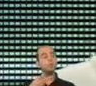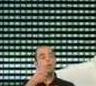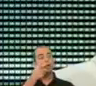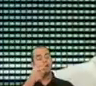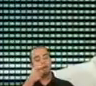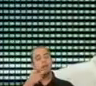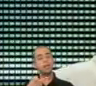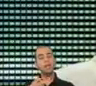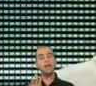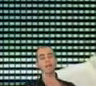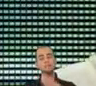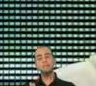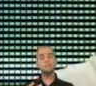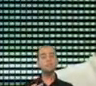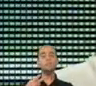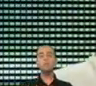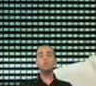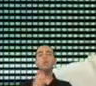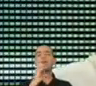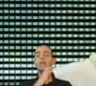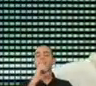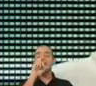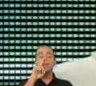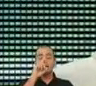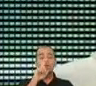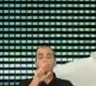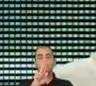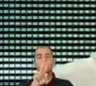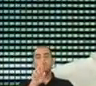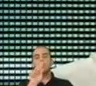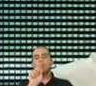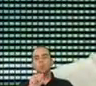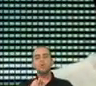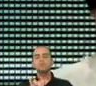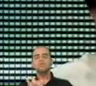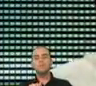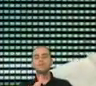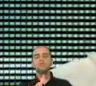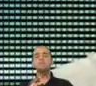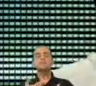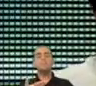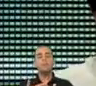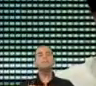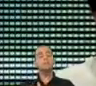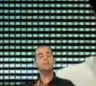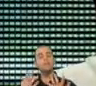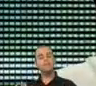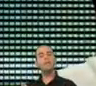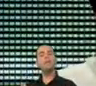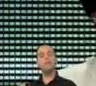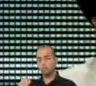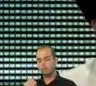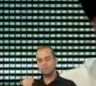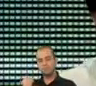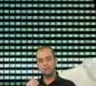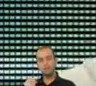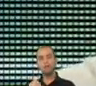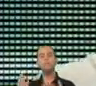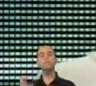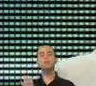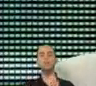mundo procura, muitas vezes, não só o atendimento de urgência e emergência, não só a atenção básica, mas